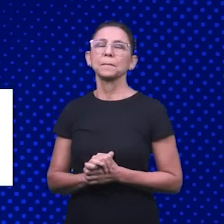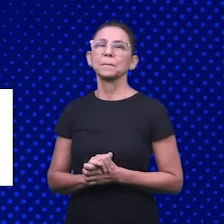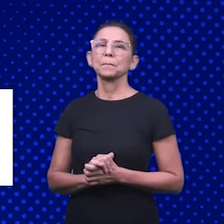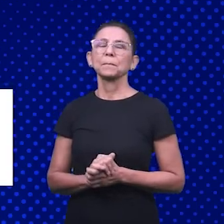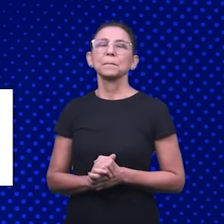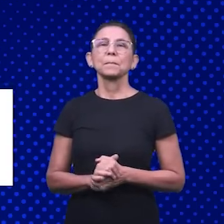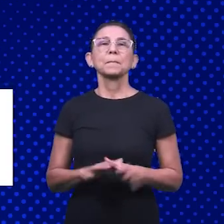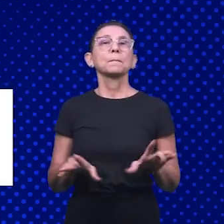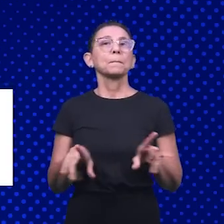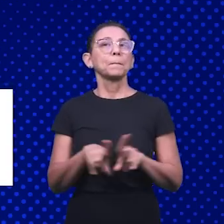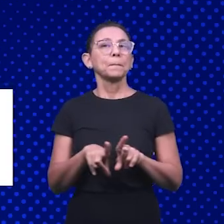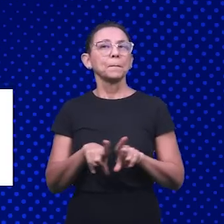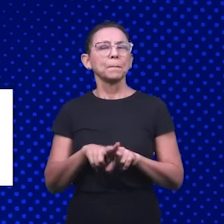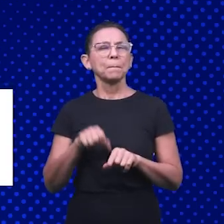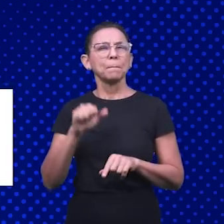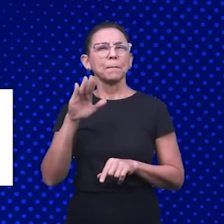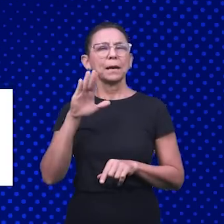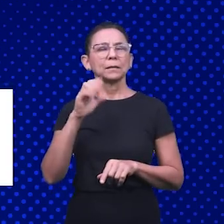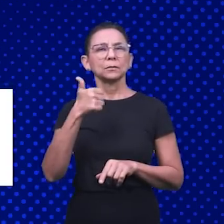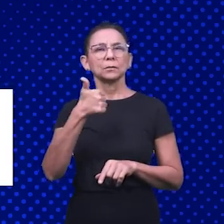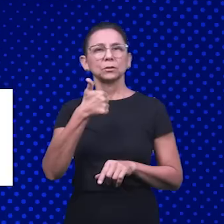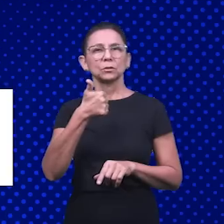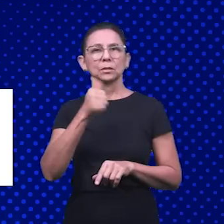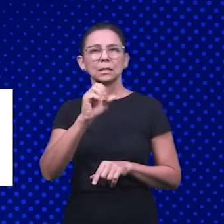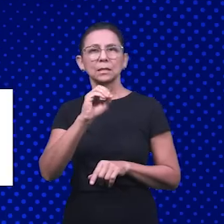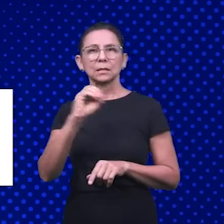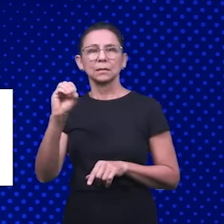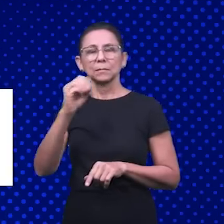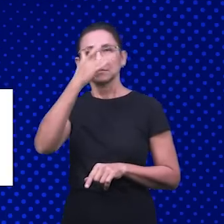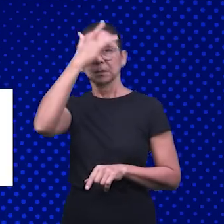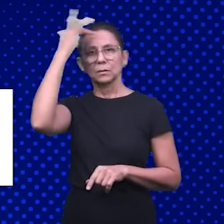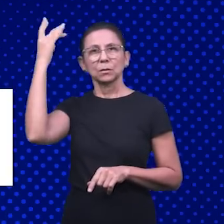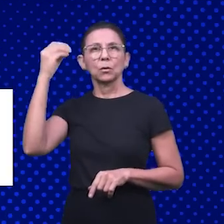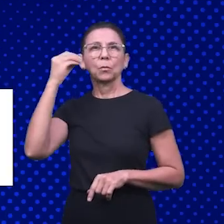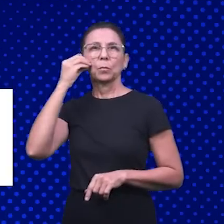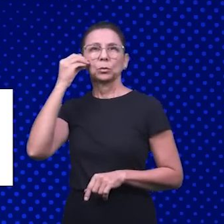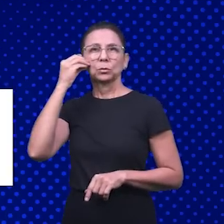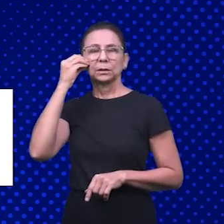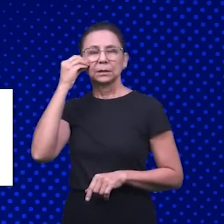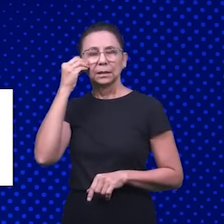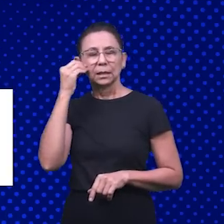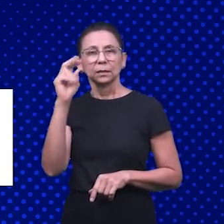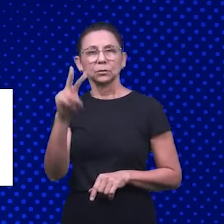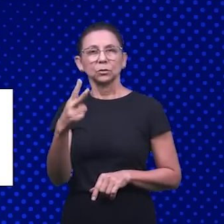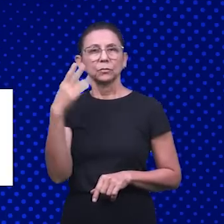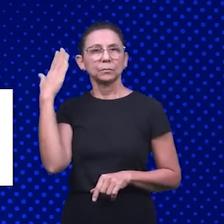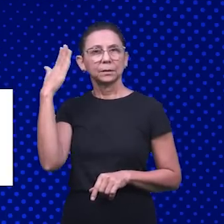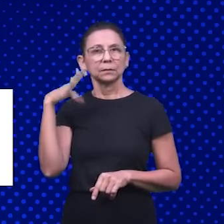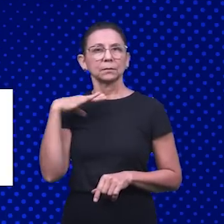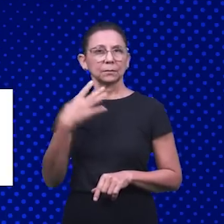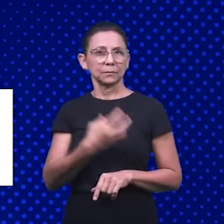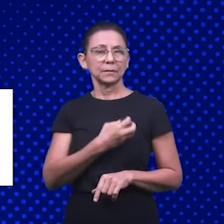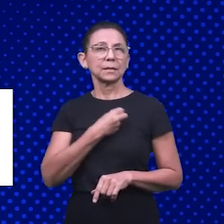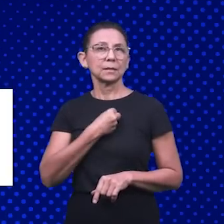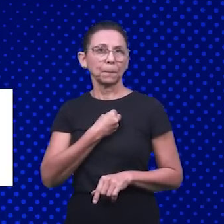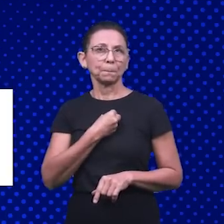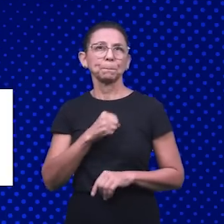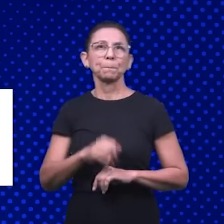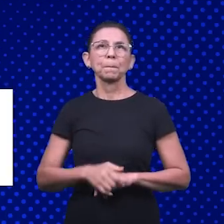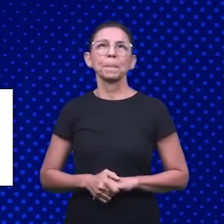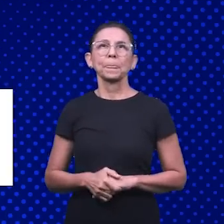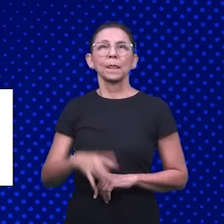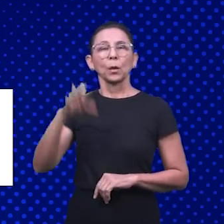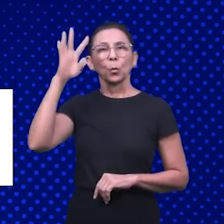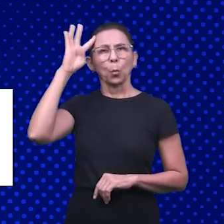noroeste do estado. Mais de 100 pessoas tiveram a oportunidade de ouvir uma palavra de salvação. E nessa